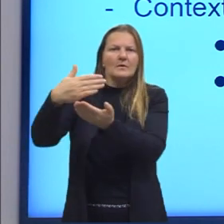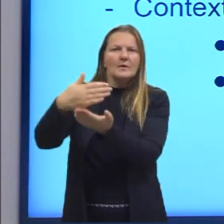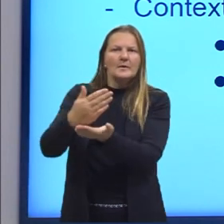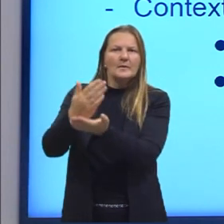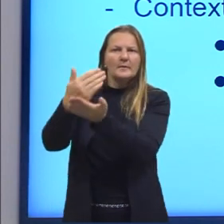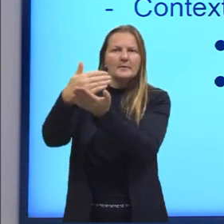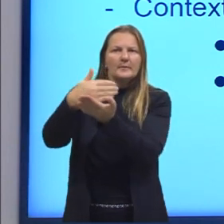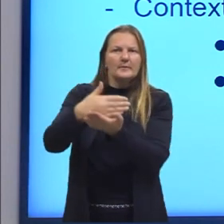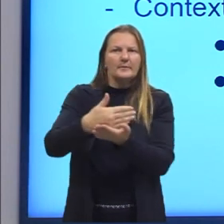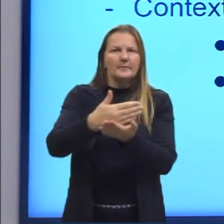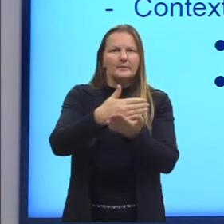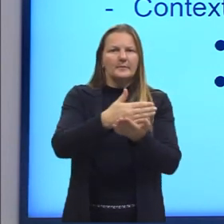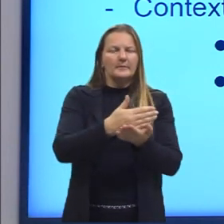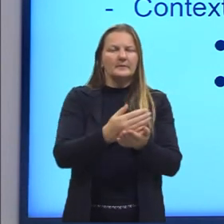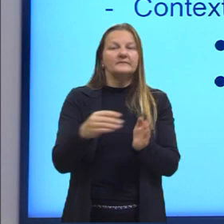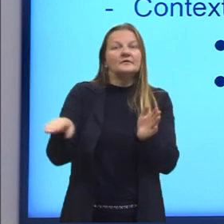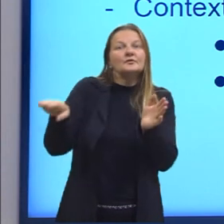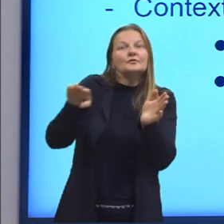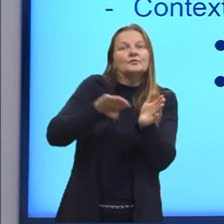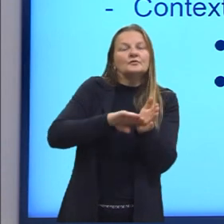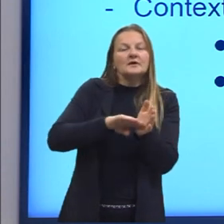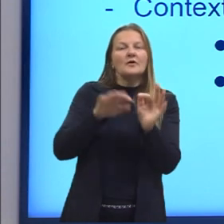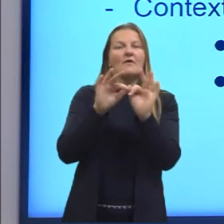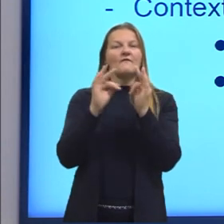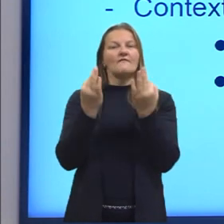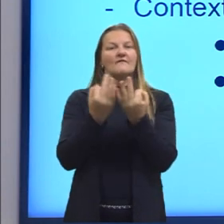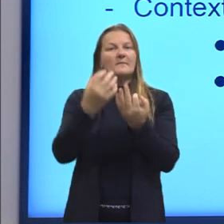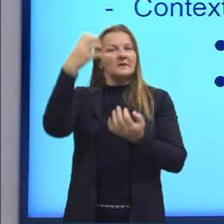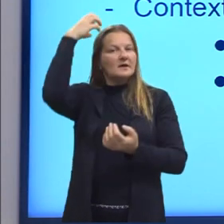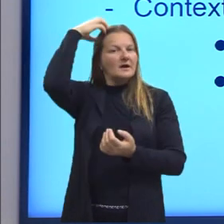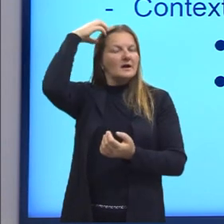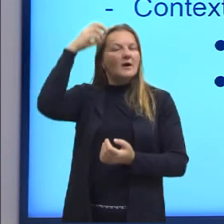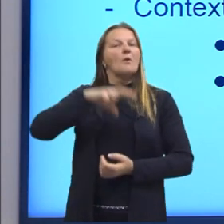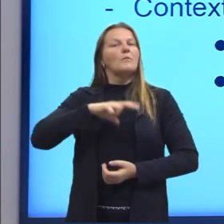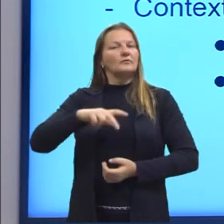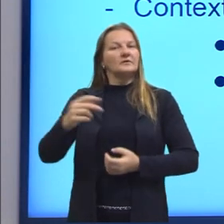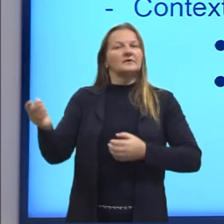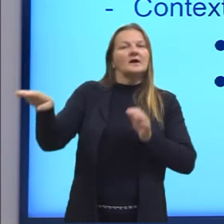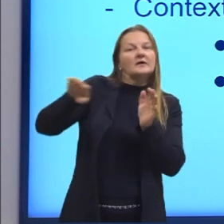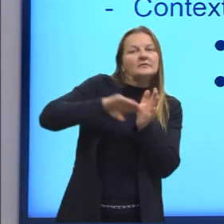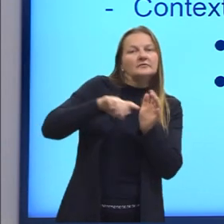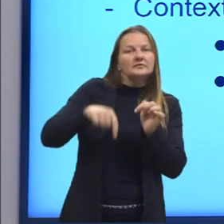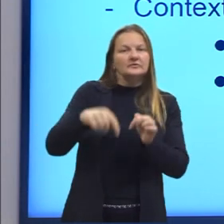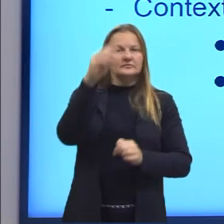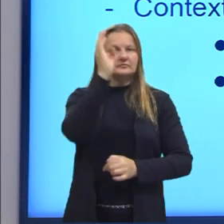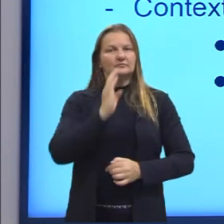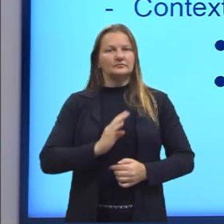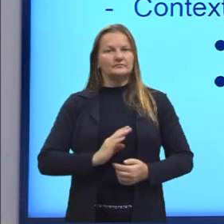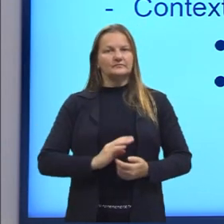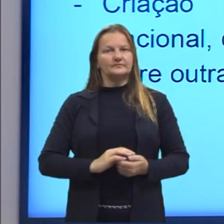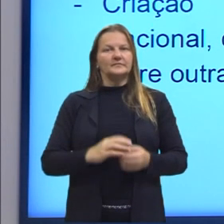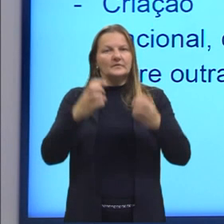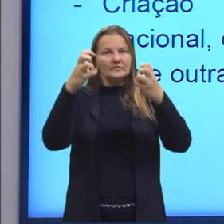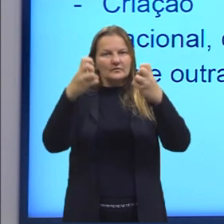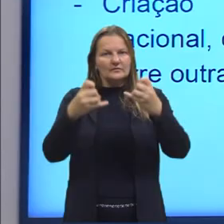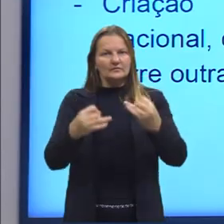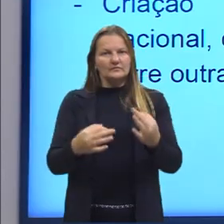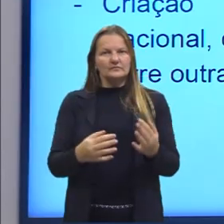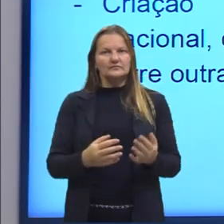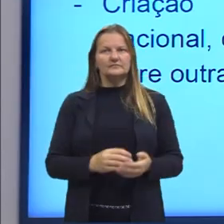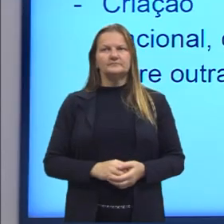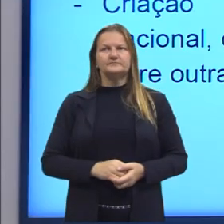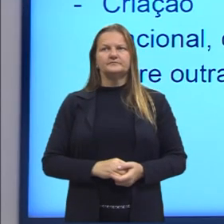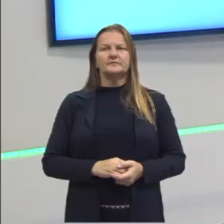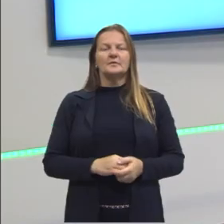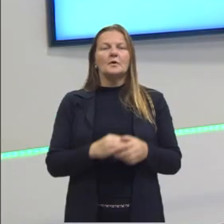representariam então os barcos que trouxeram a família real portuguesa para o Brasil entrar falar disso agora